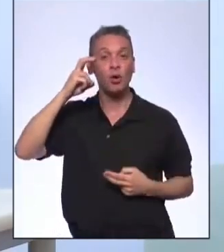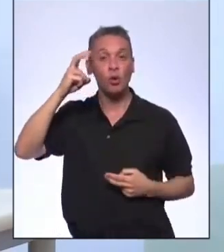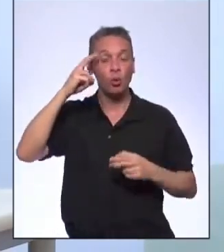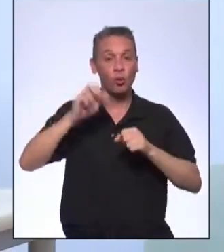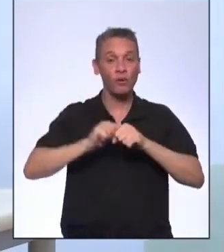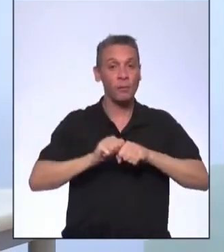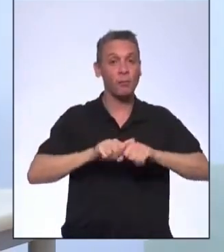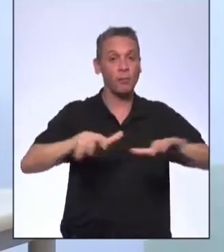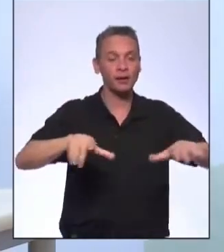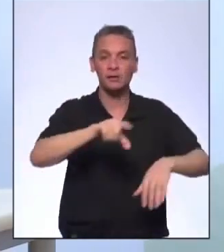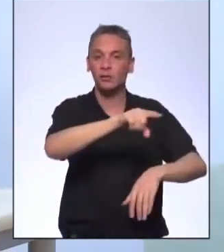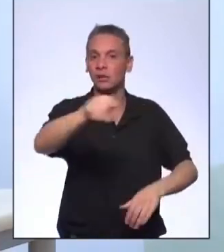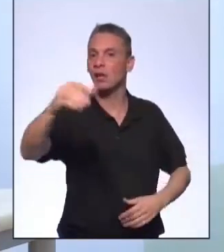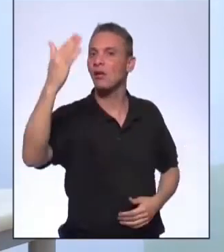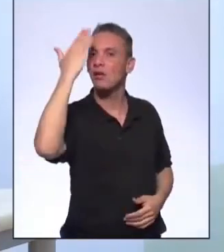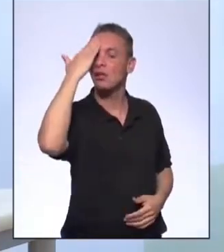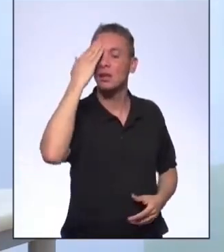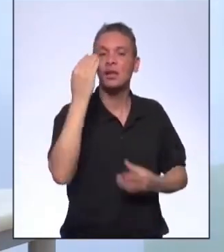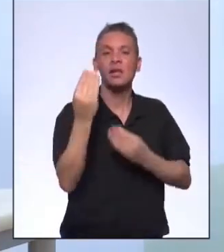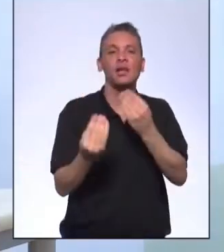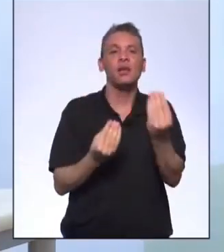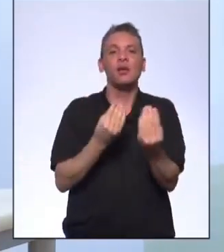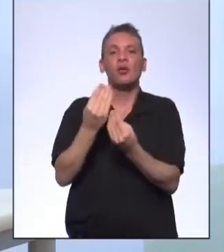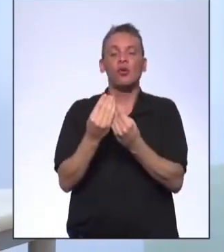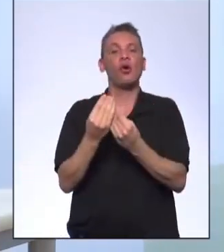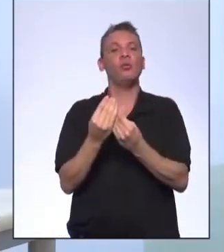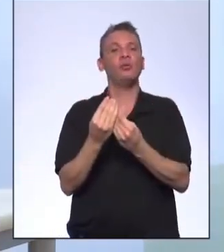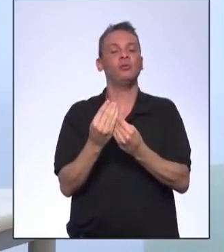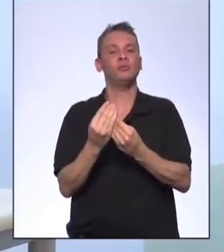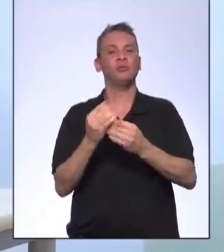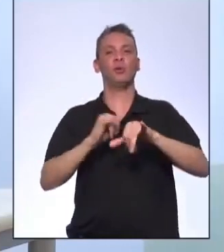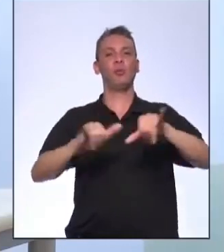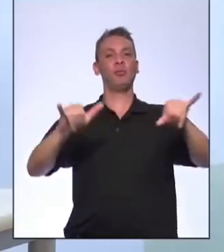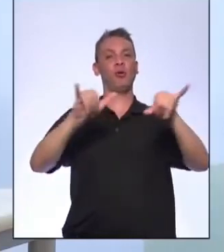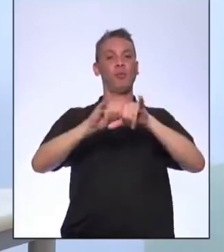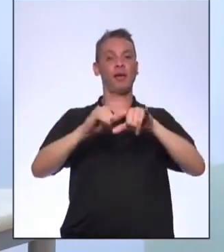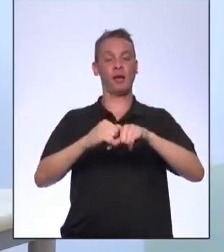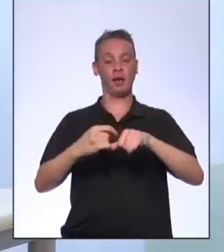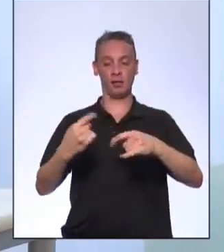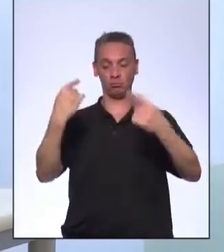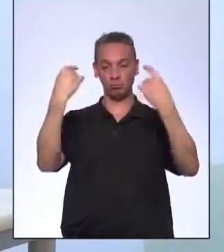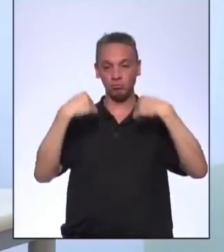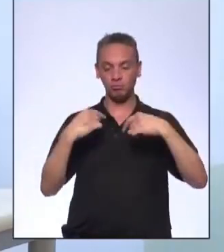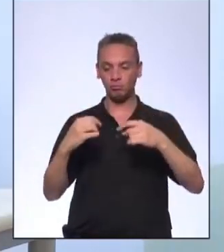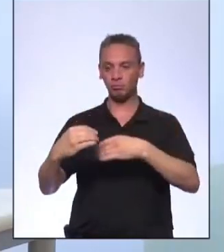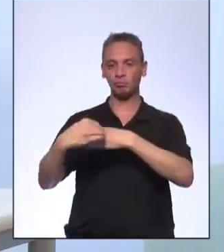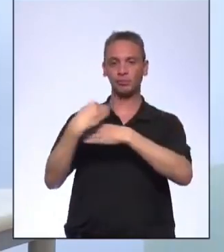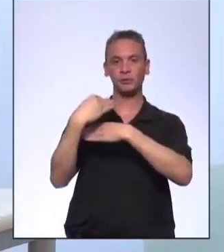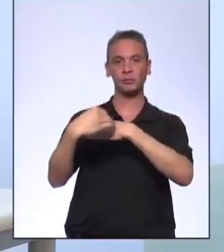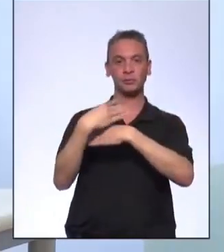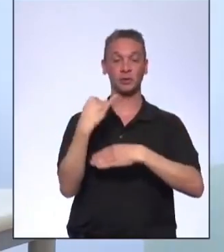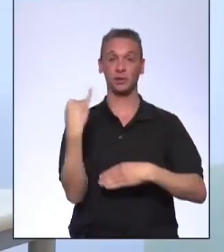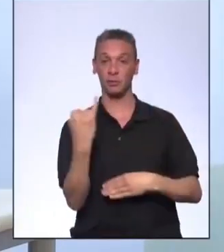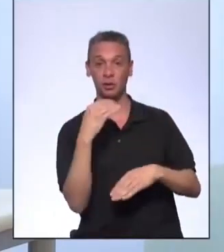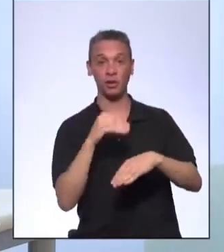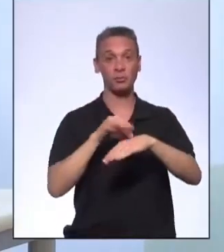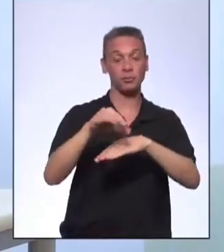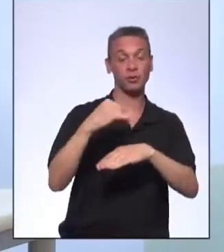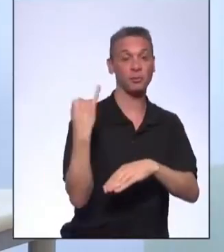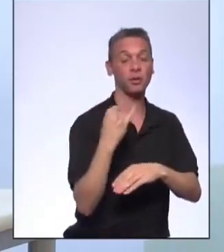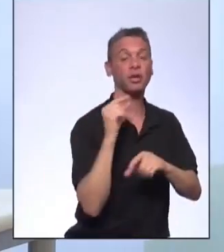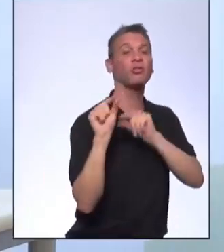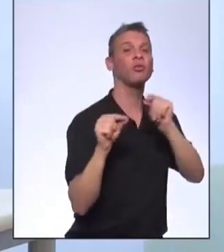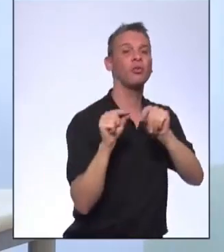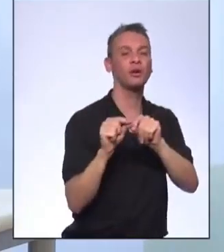que a gente entenda até que ponto a mídia ela está passando para a gente, né, coisas importantes. E realmente